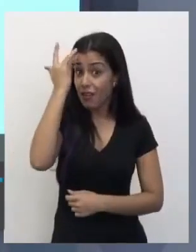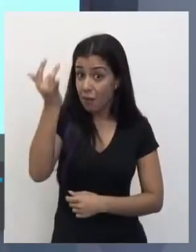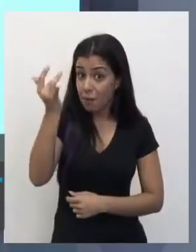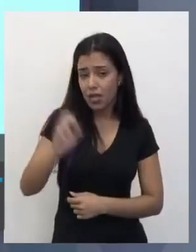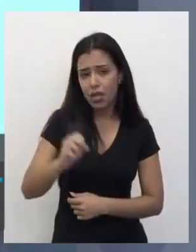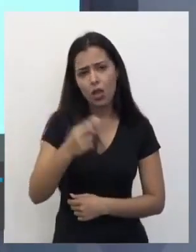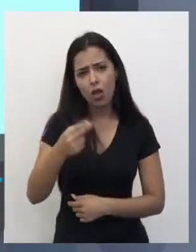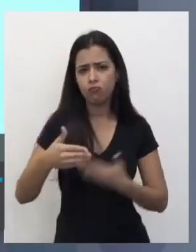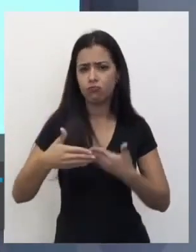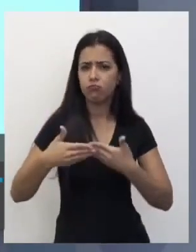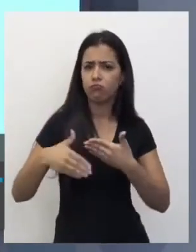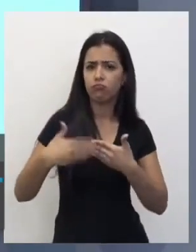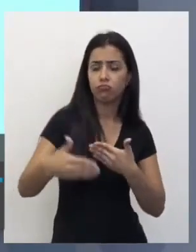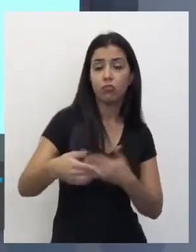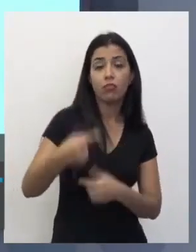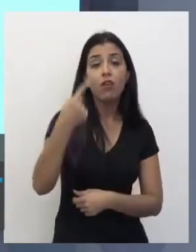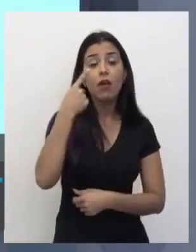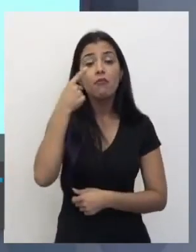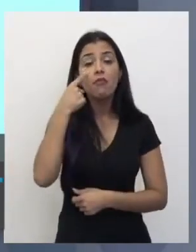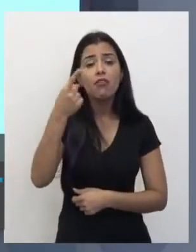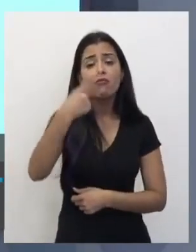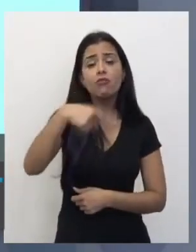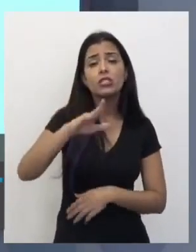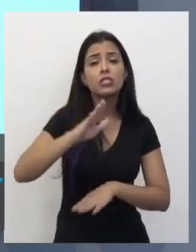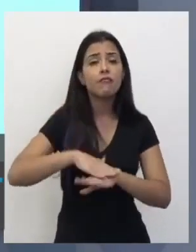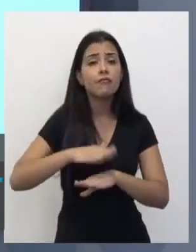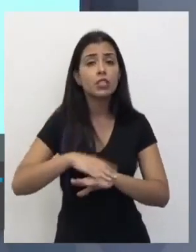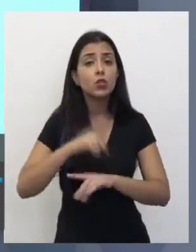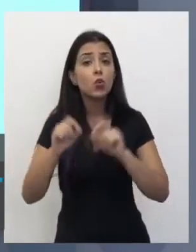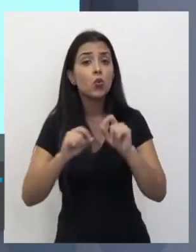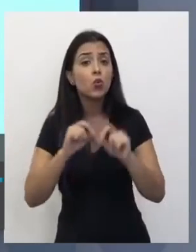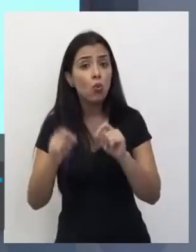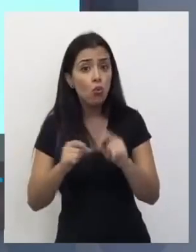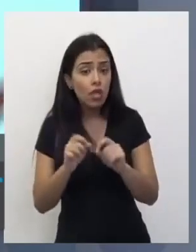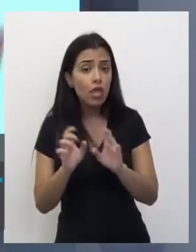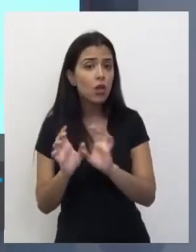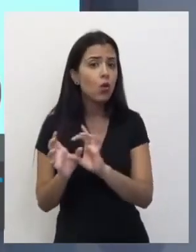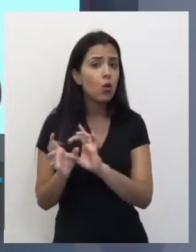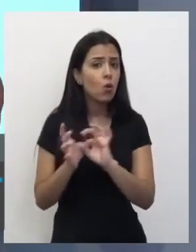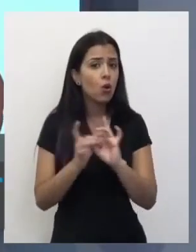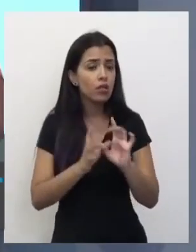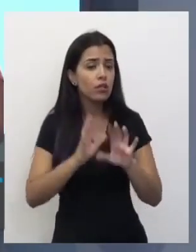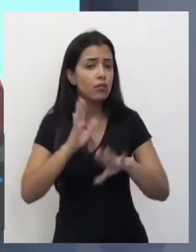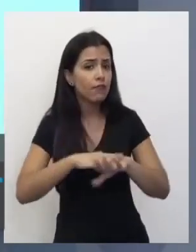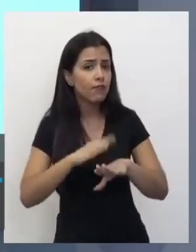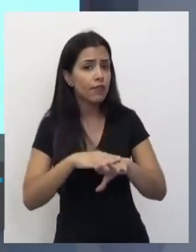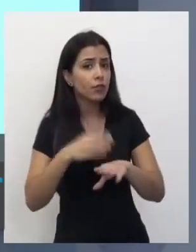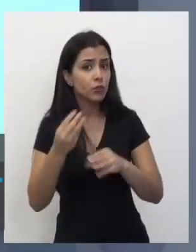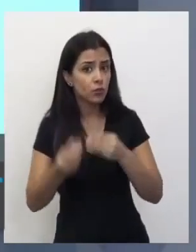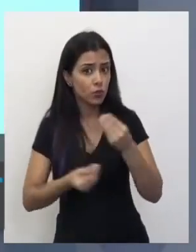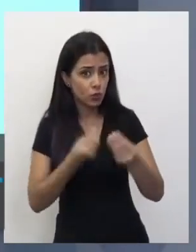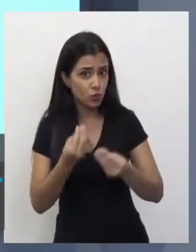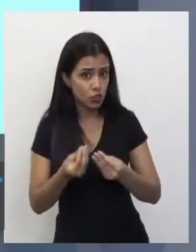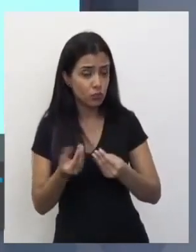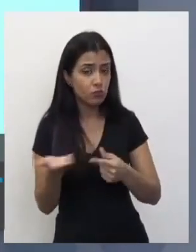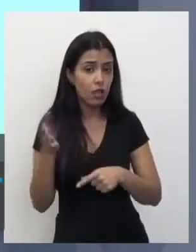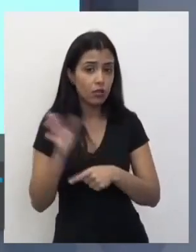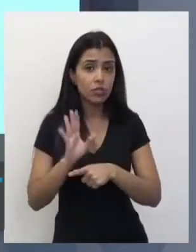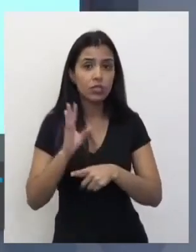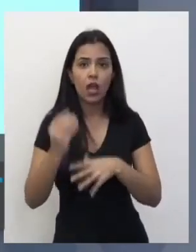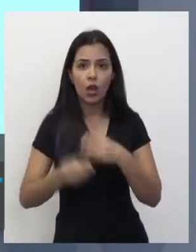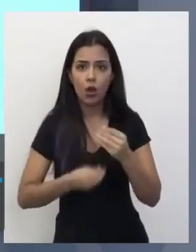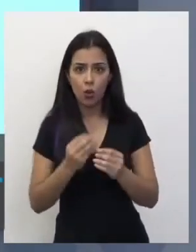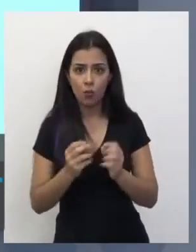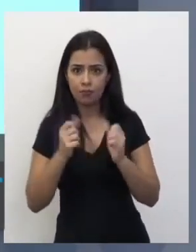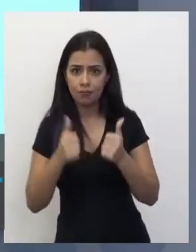próximas aulas nós vamos verificar aí o que vocês estão fazendo, como que foi o contexto de produção, como que poderíamos auxiliar nisso. Porque essas